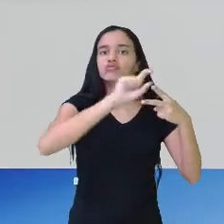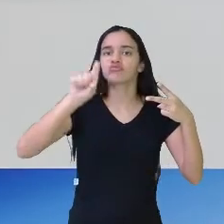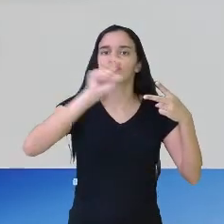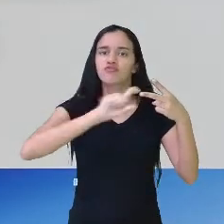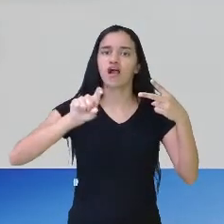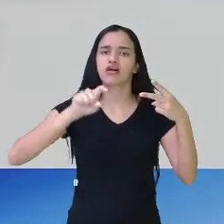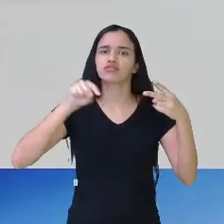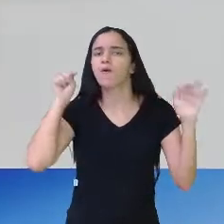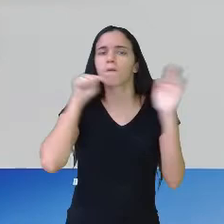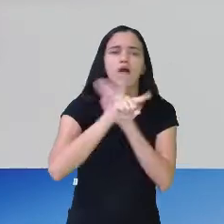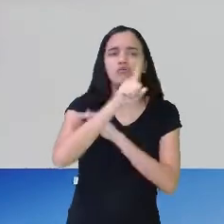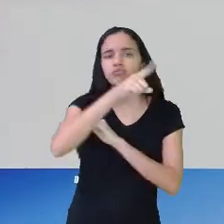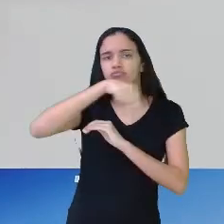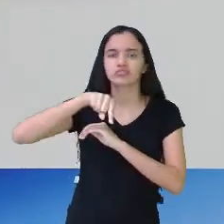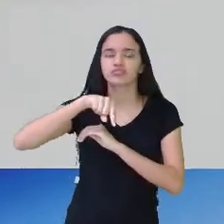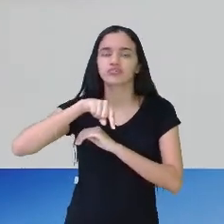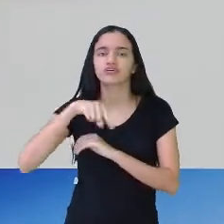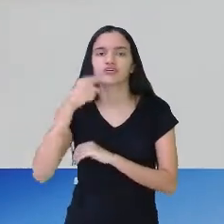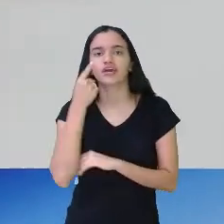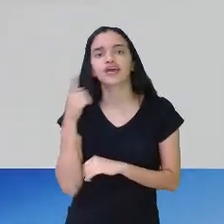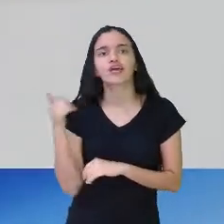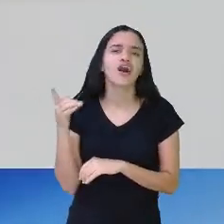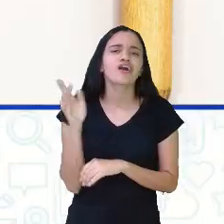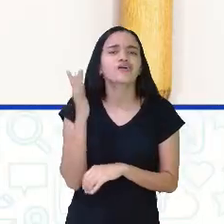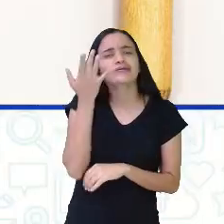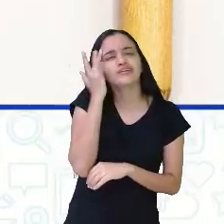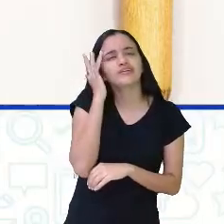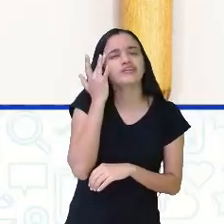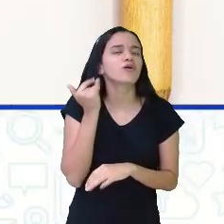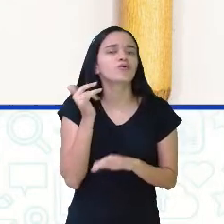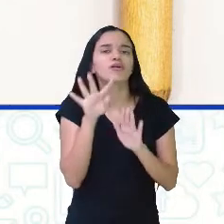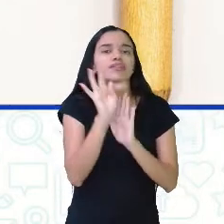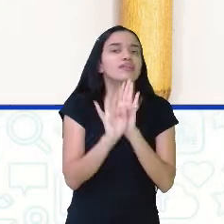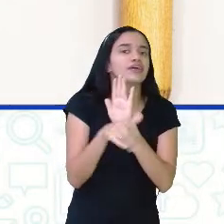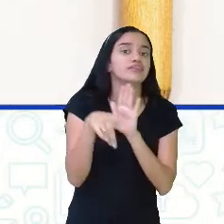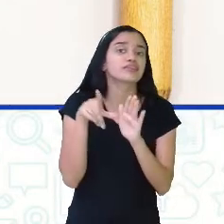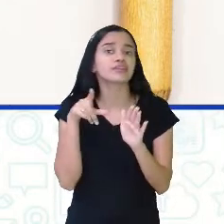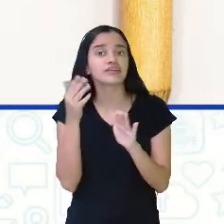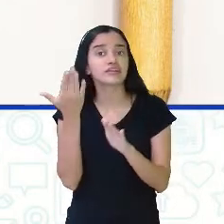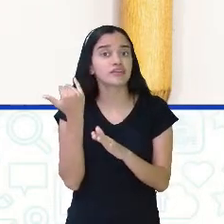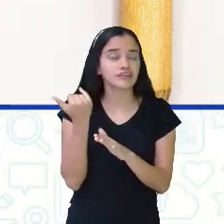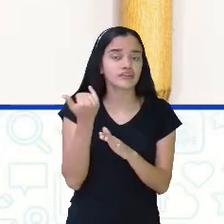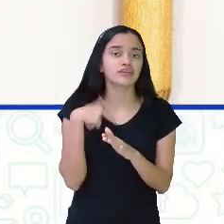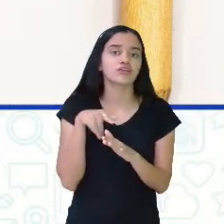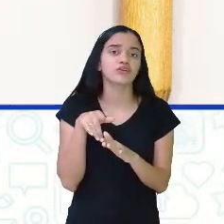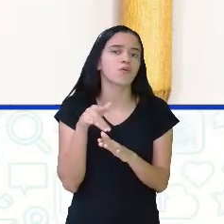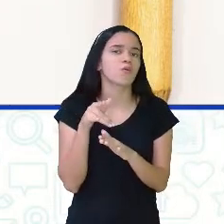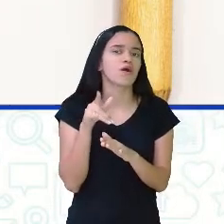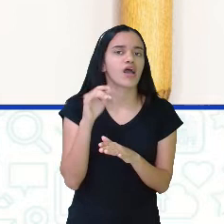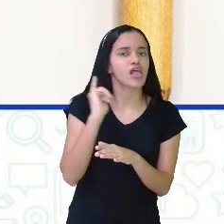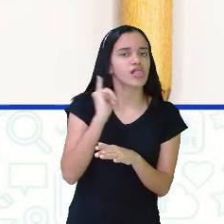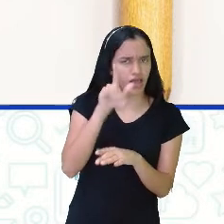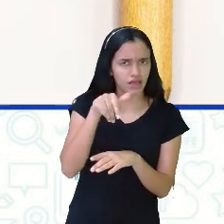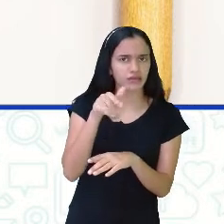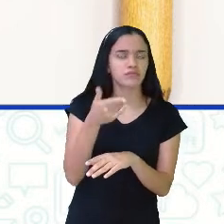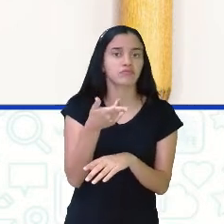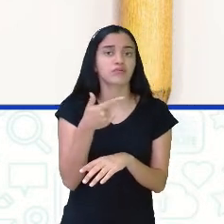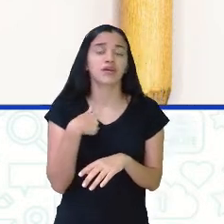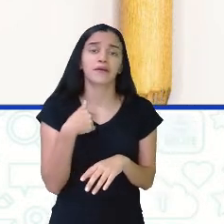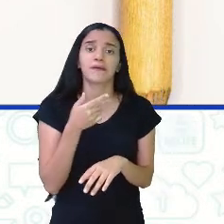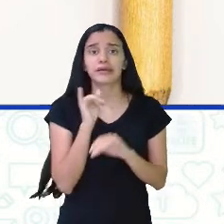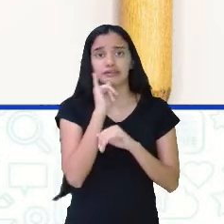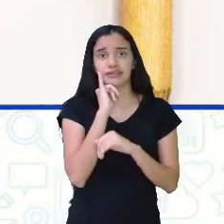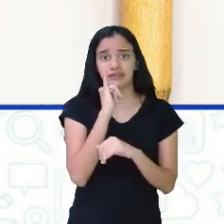Aí eu pergunto para vocês. Vocês acham que o texto anterior traz em si uma narração? A gente pode dizer que